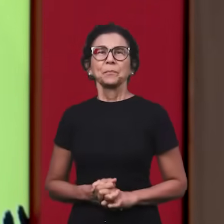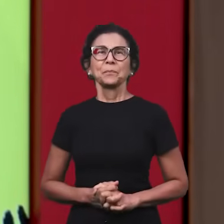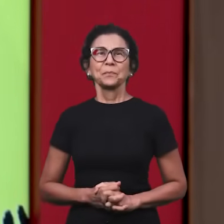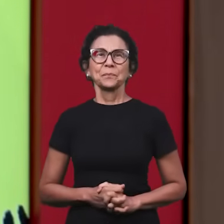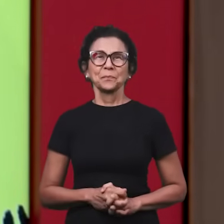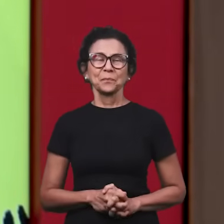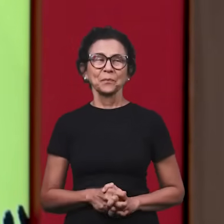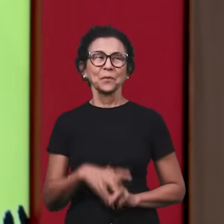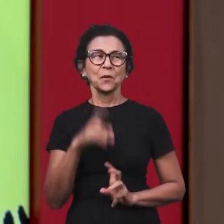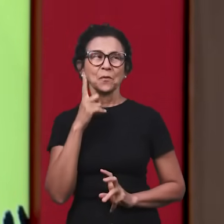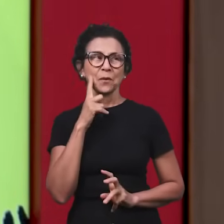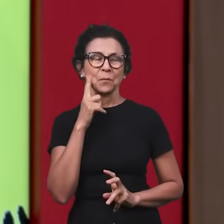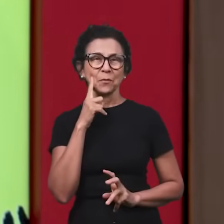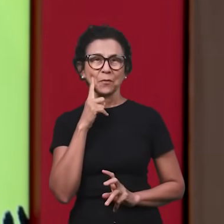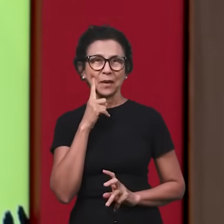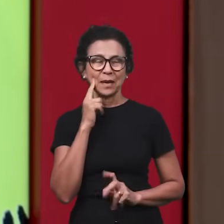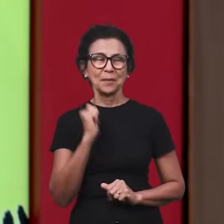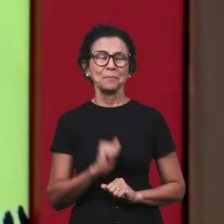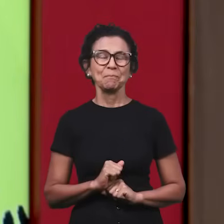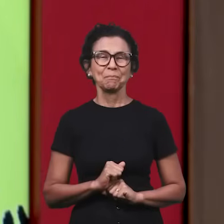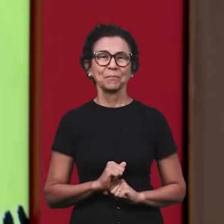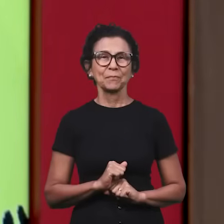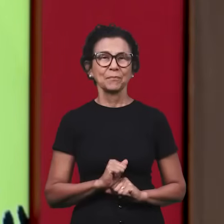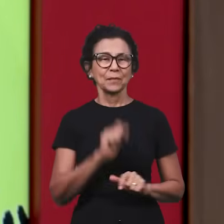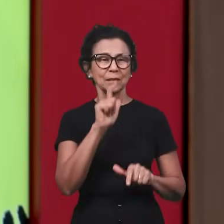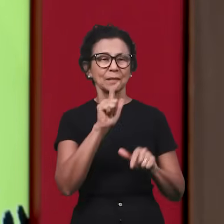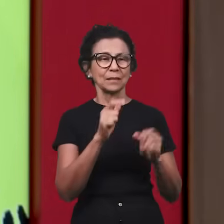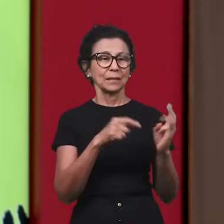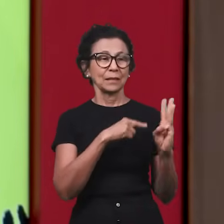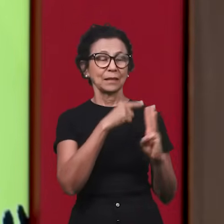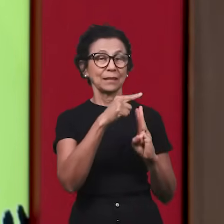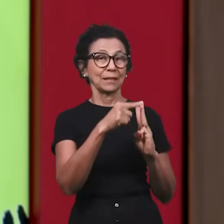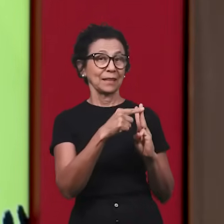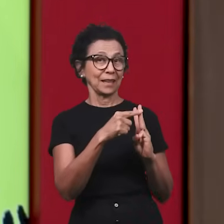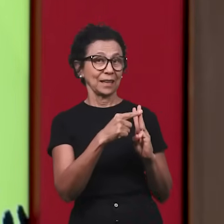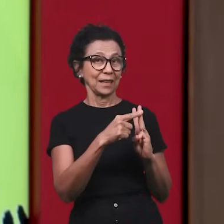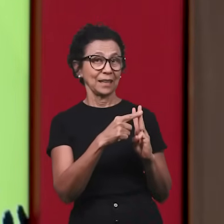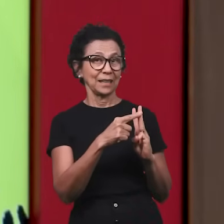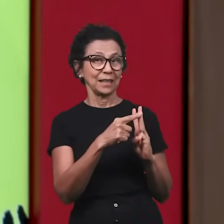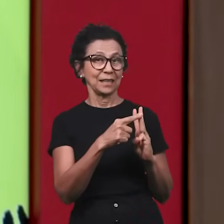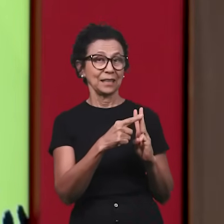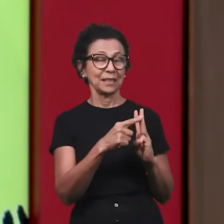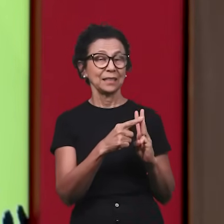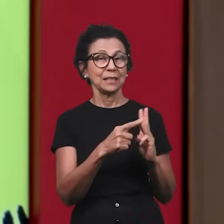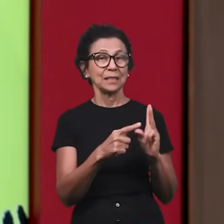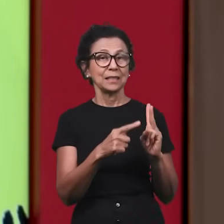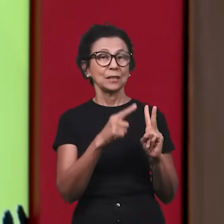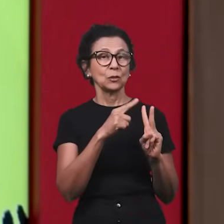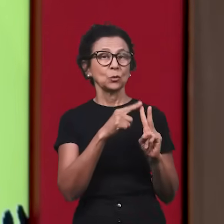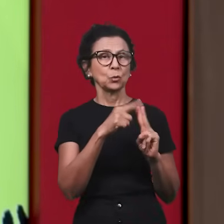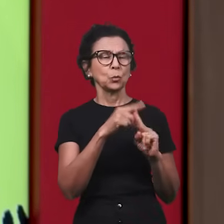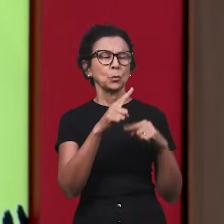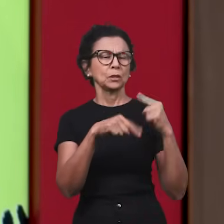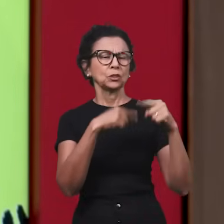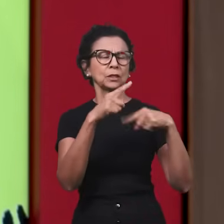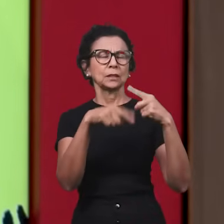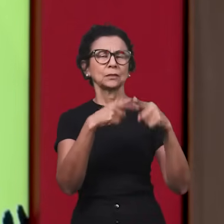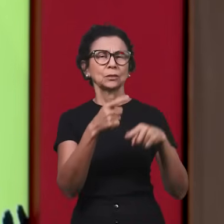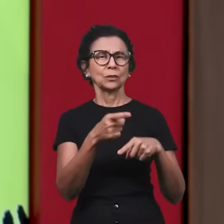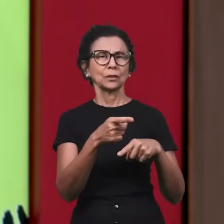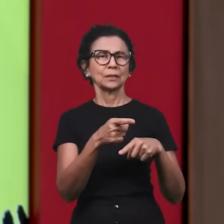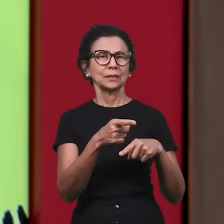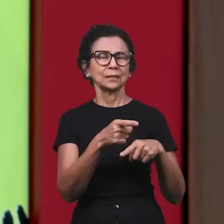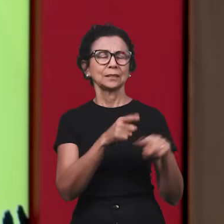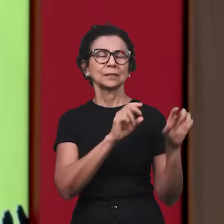acompanha nessa conversa especial, nós temos 3 convidados. São 2 gerações que muito nos